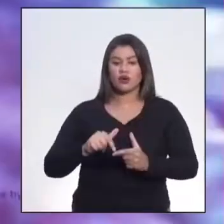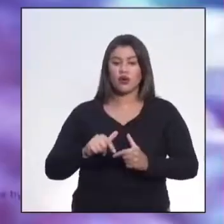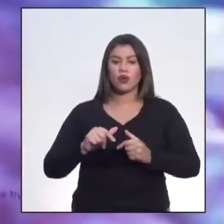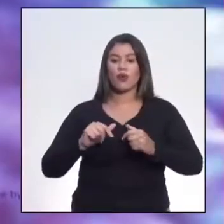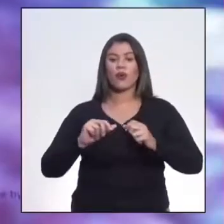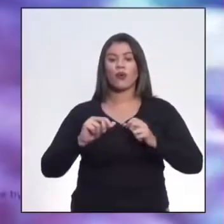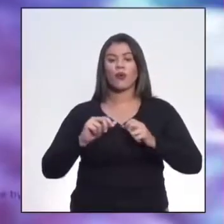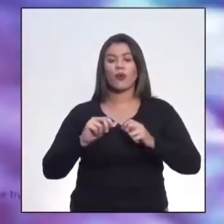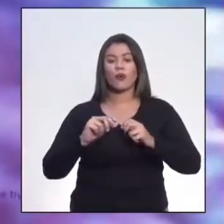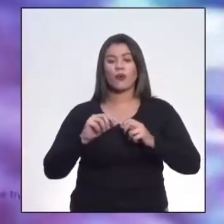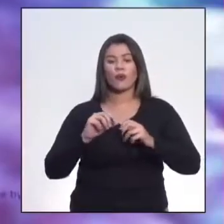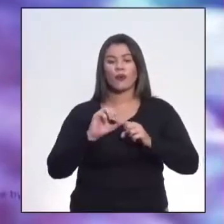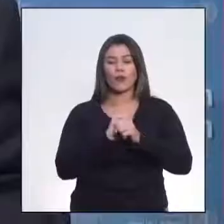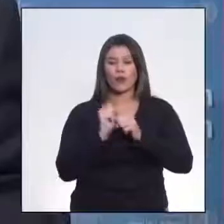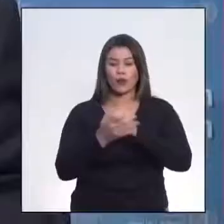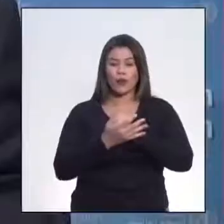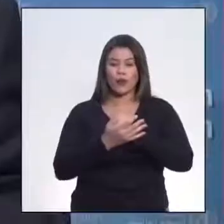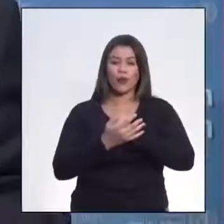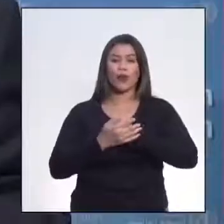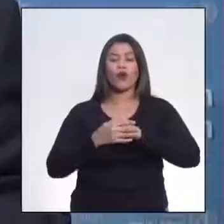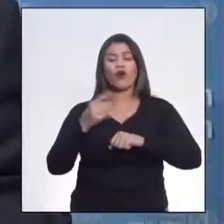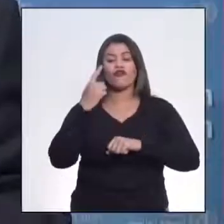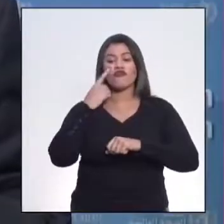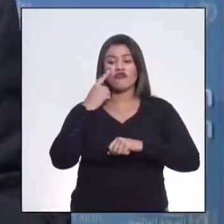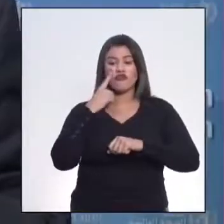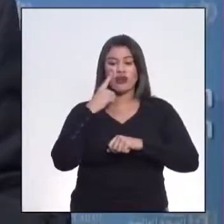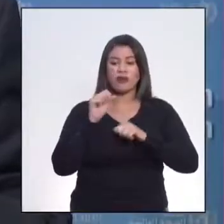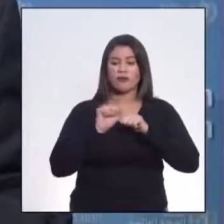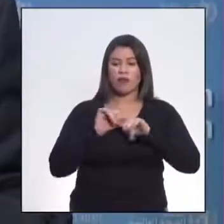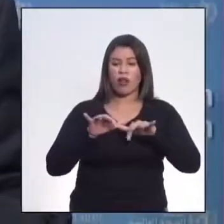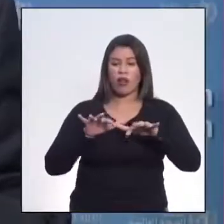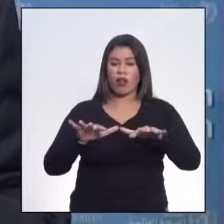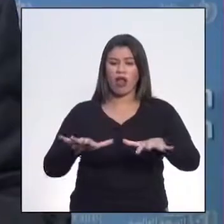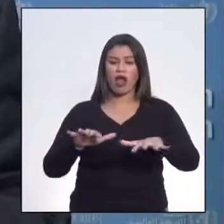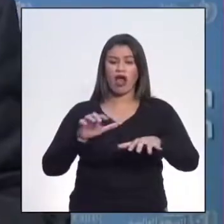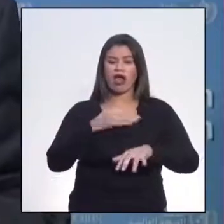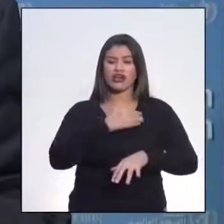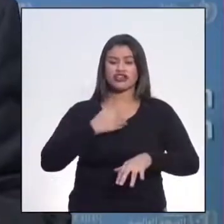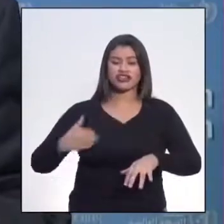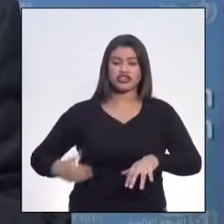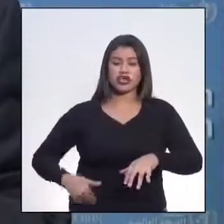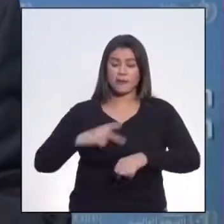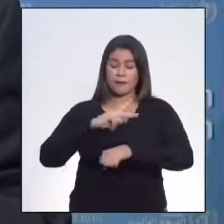90 casos de transmissão de coronavírus entre humanos, fora da China.